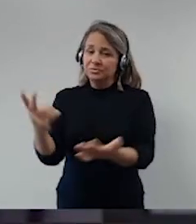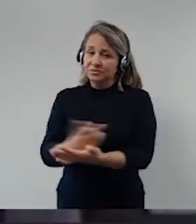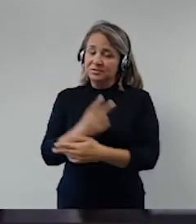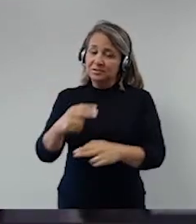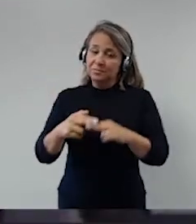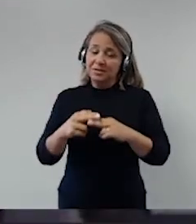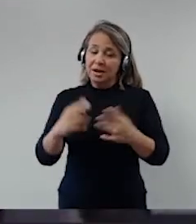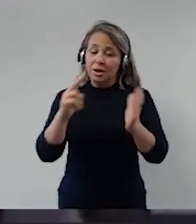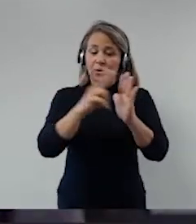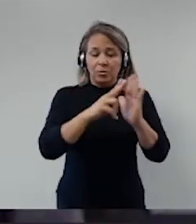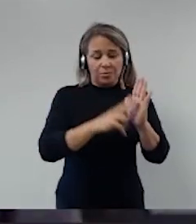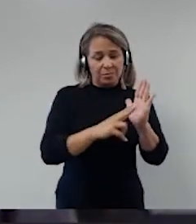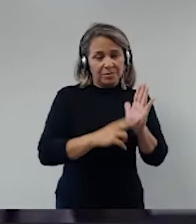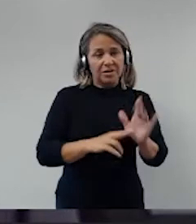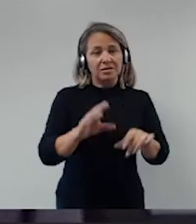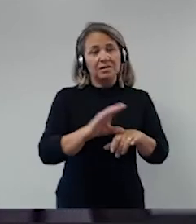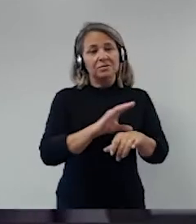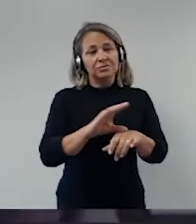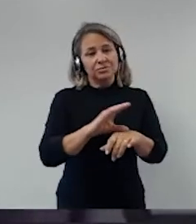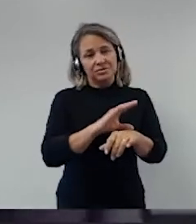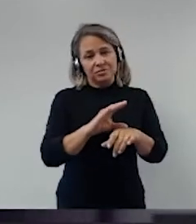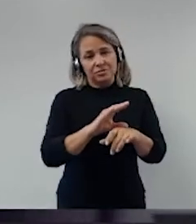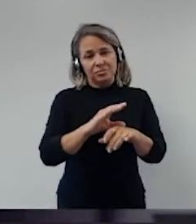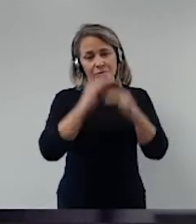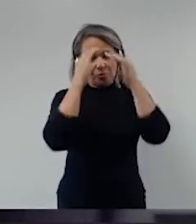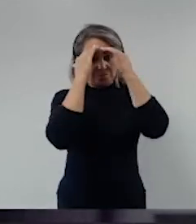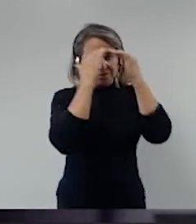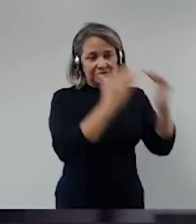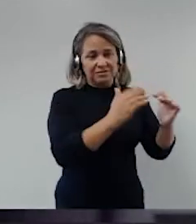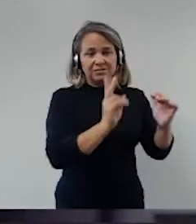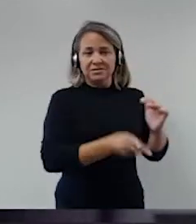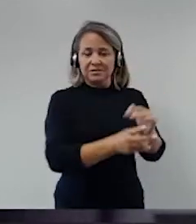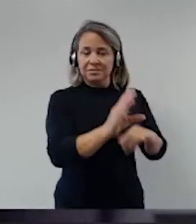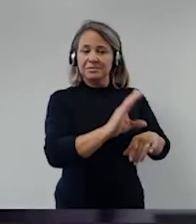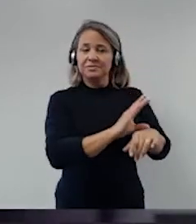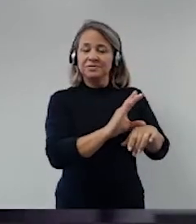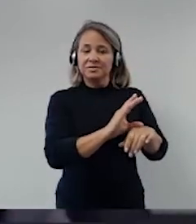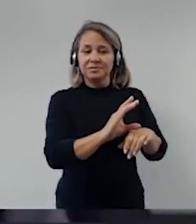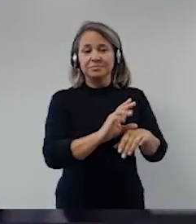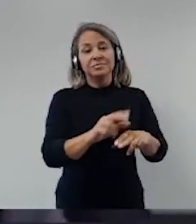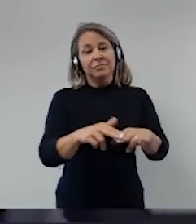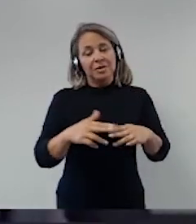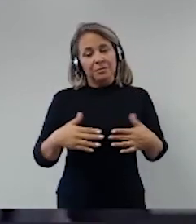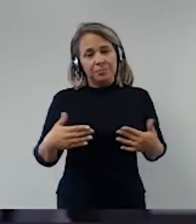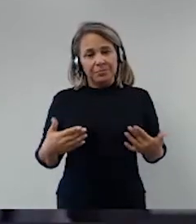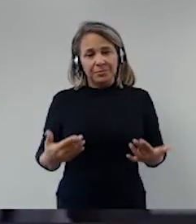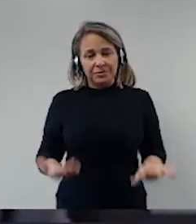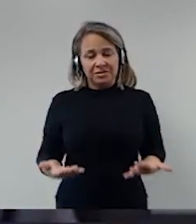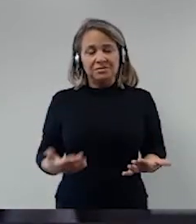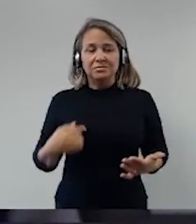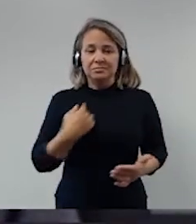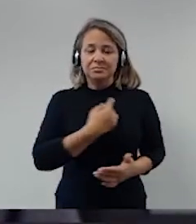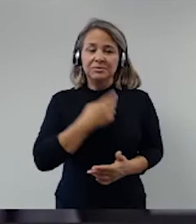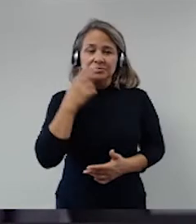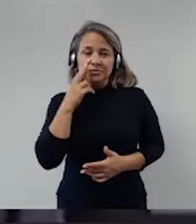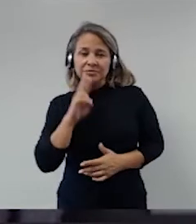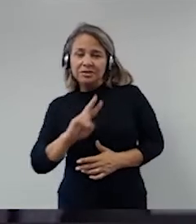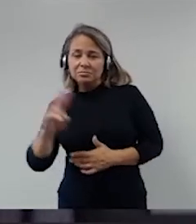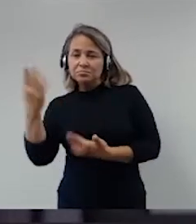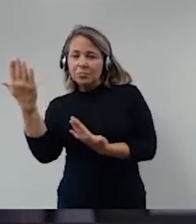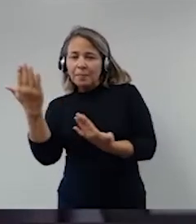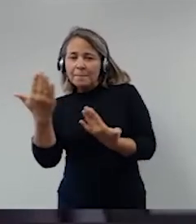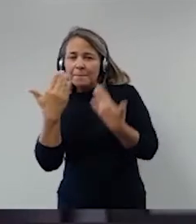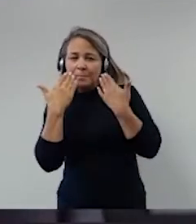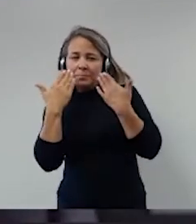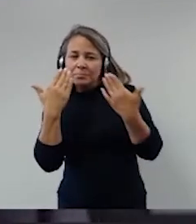da instituição daquela norma, da constituição daquela norma. E, portanto, se vê espelhado